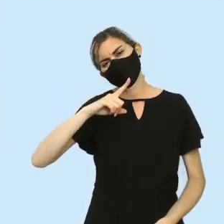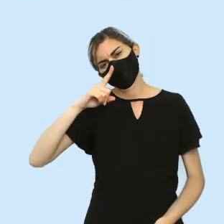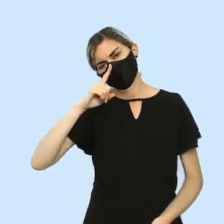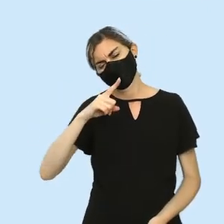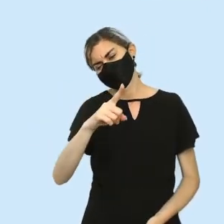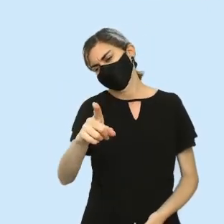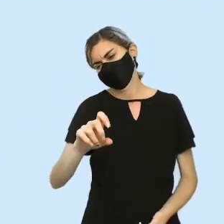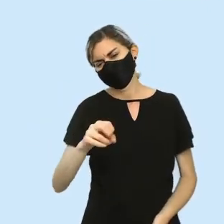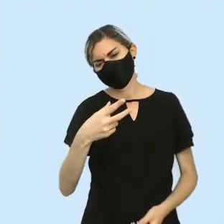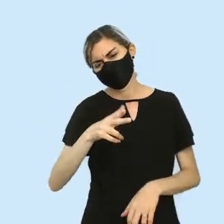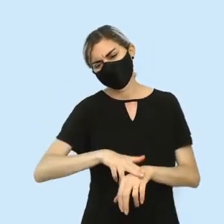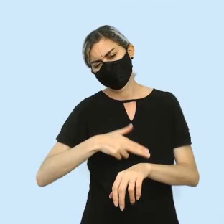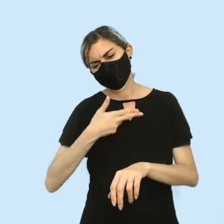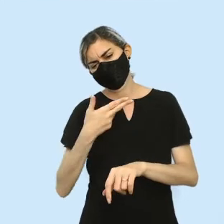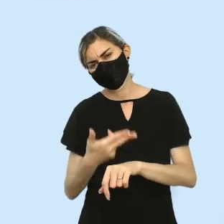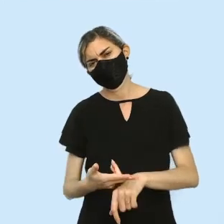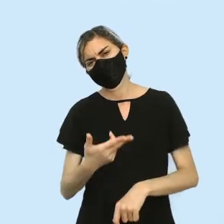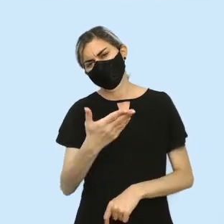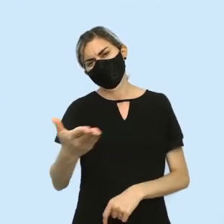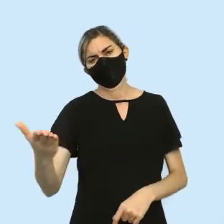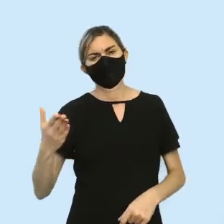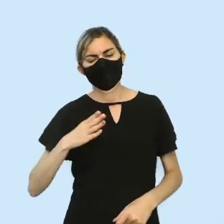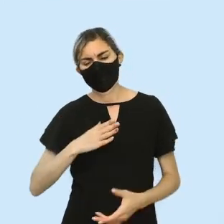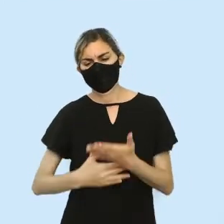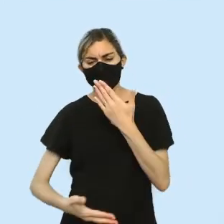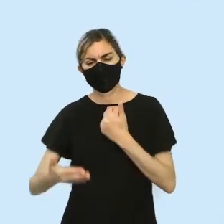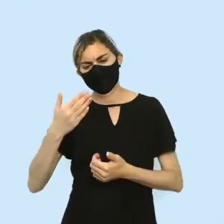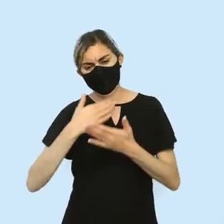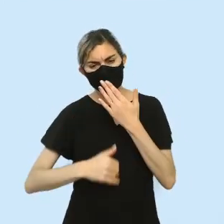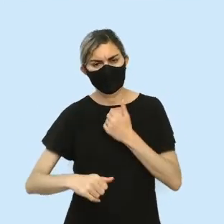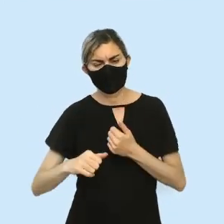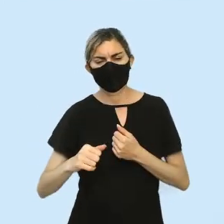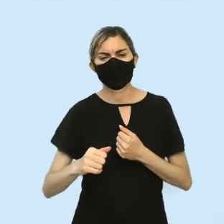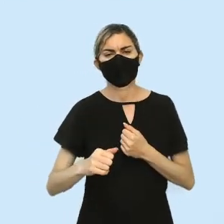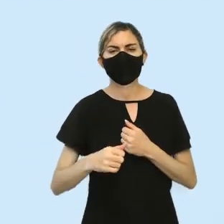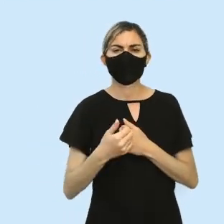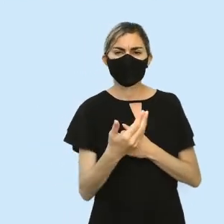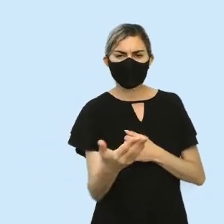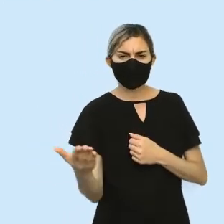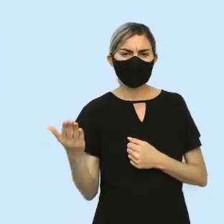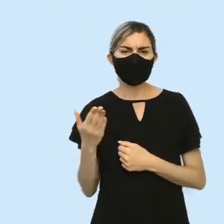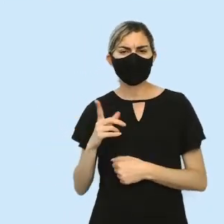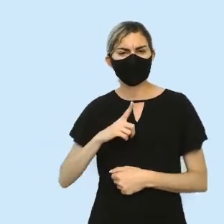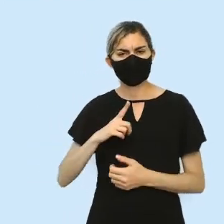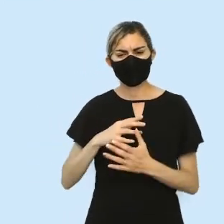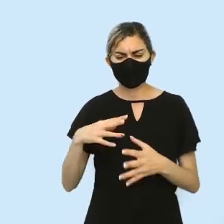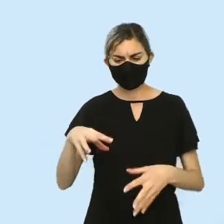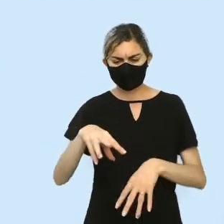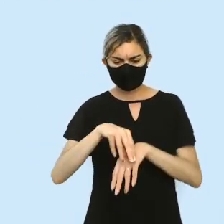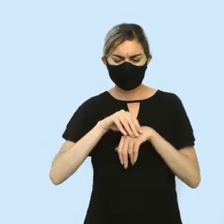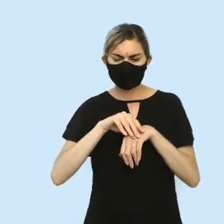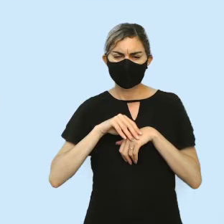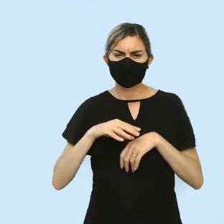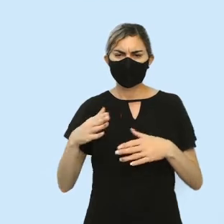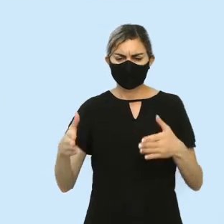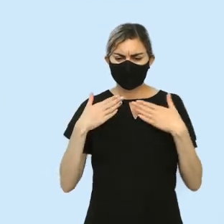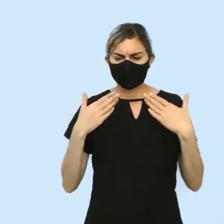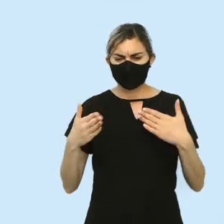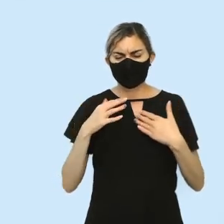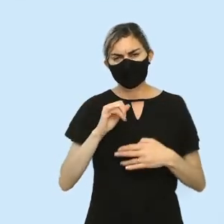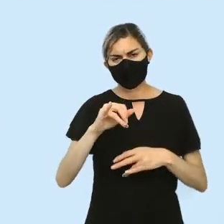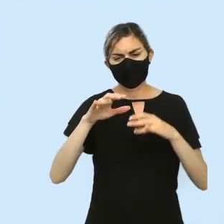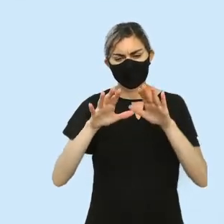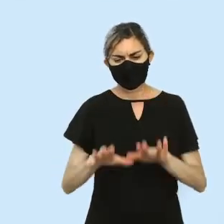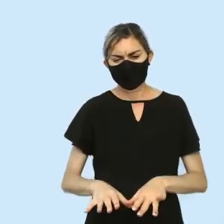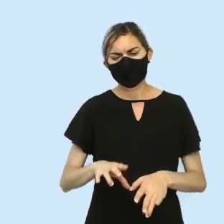biscoito, naquele chocolate. Você está comendo aquele chocolate e biscoito, você está armazenando caloria. Se